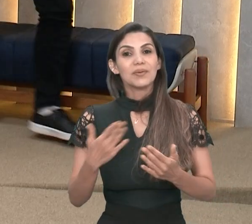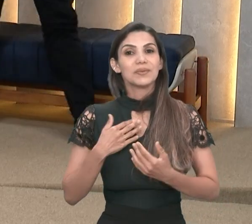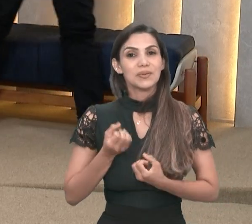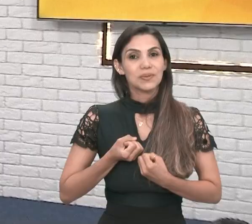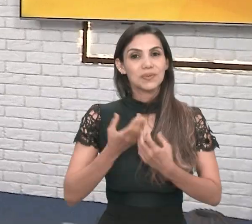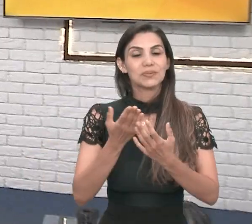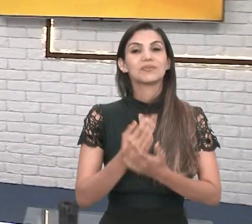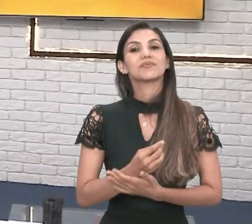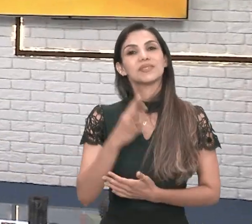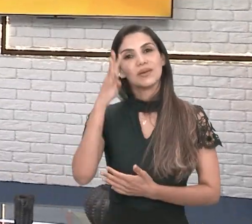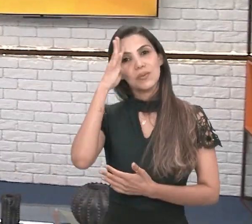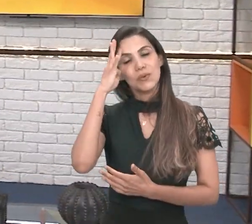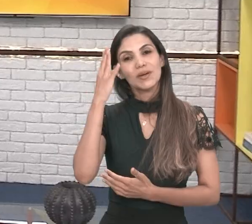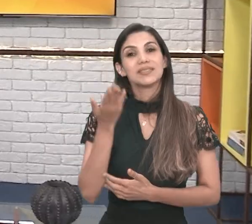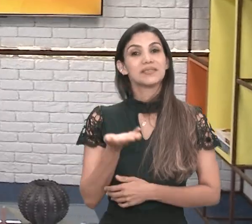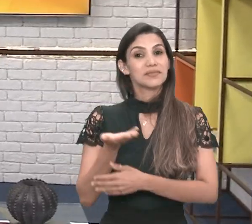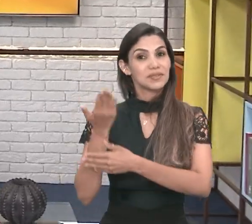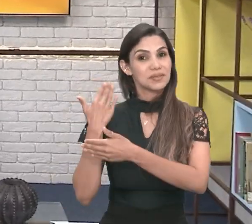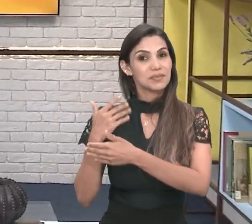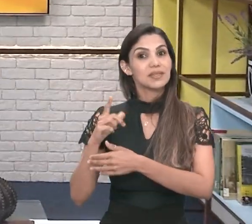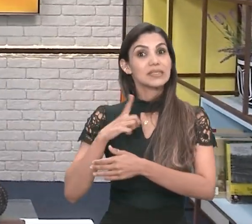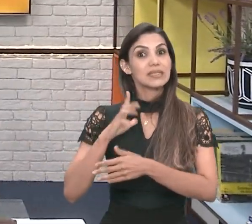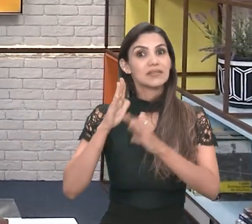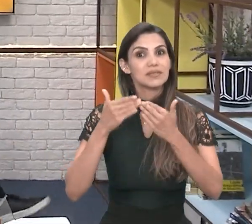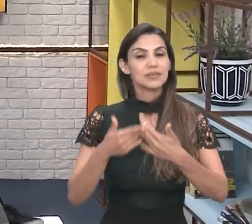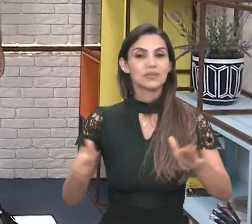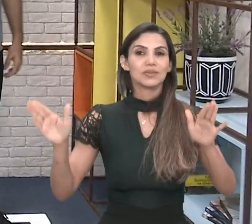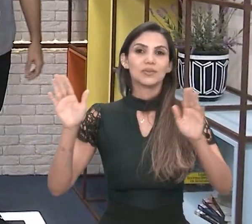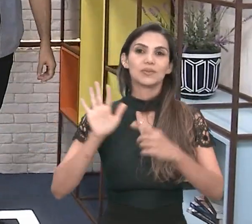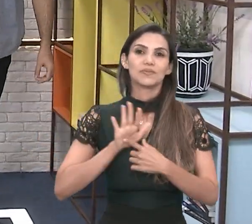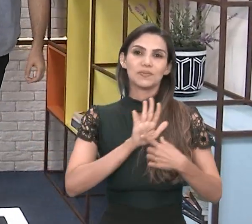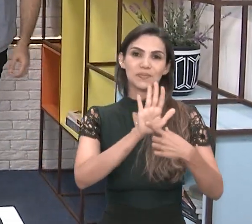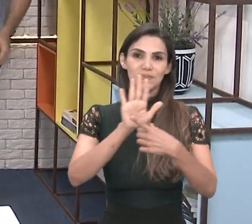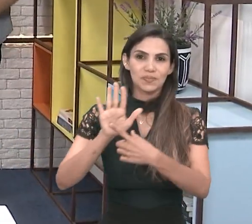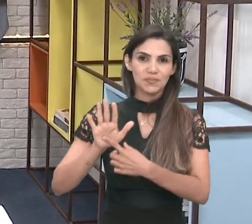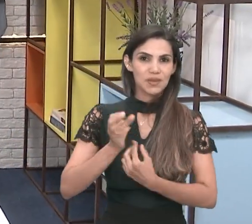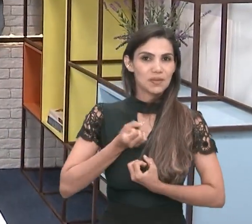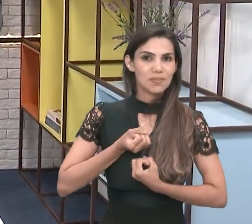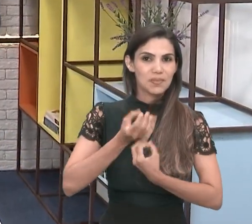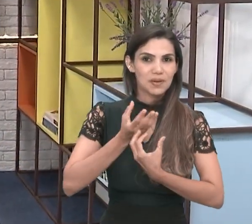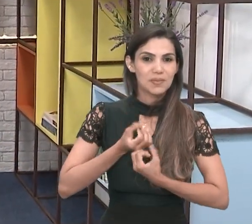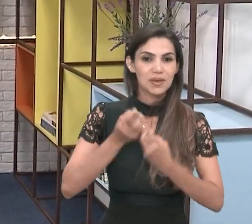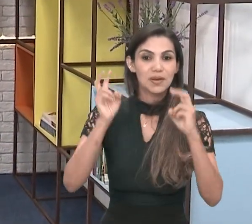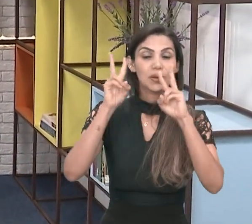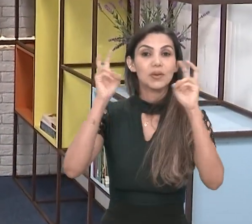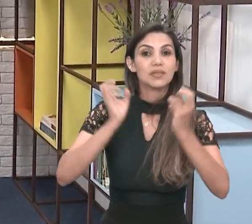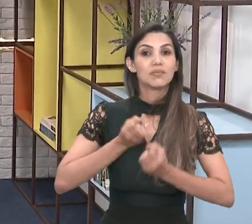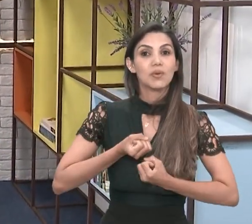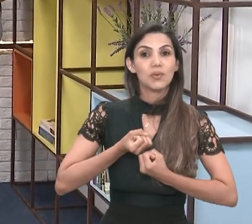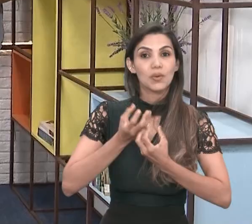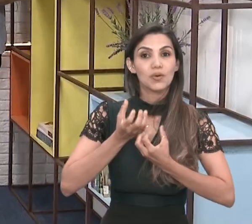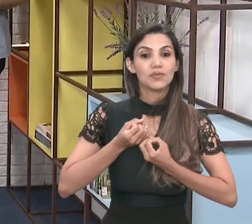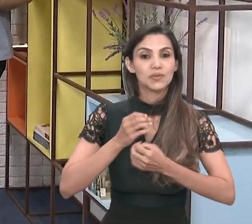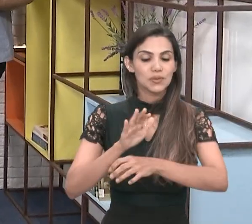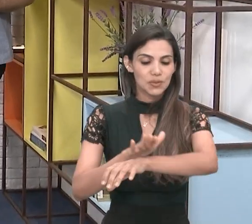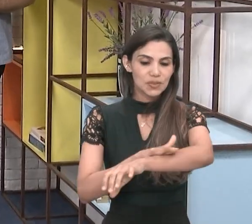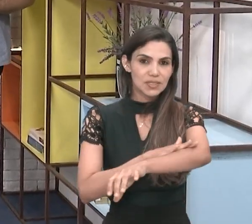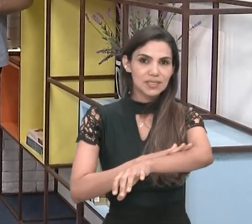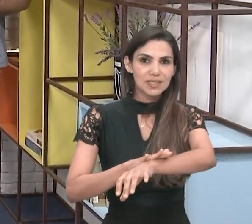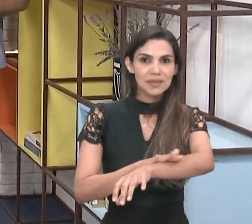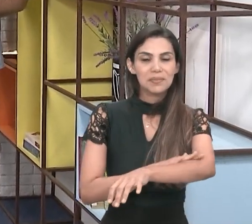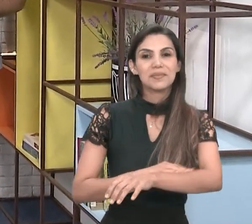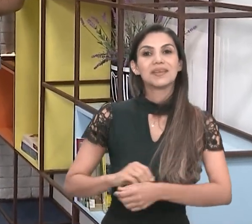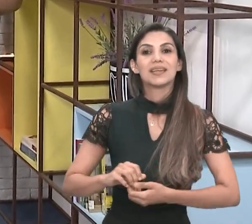que na última quarta-feira foi inaugurada a exposição Confissões na Pele, do Expolab,